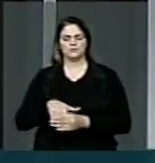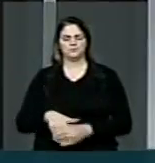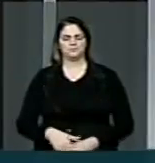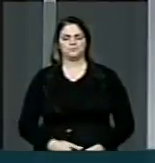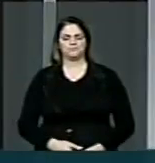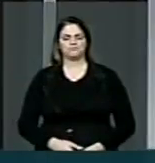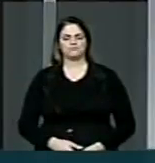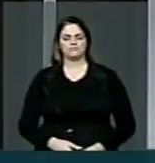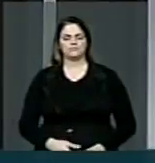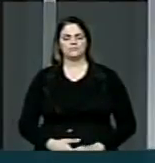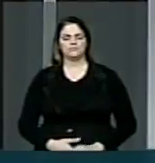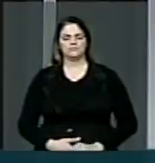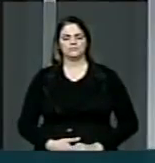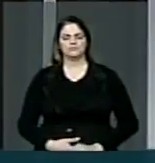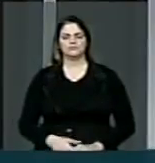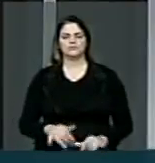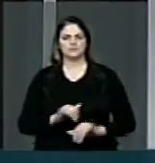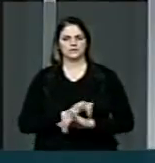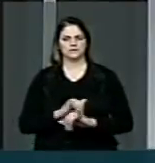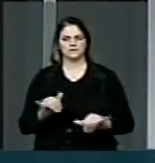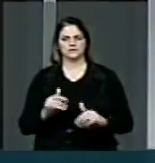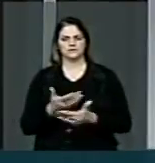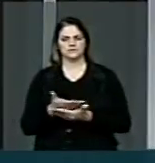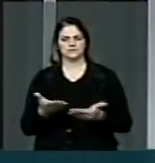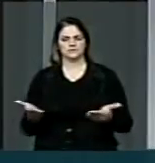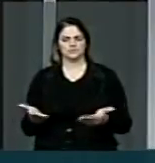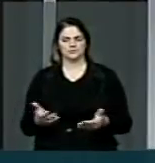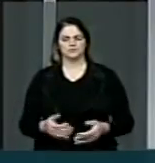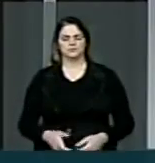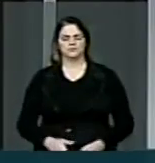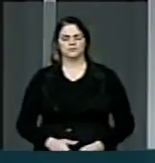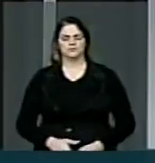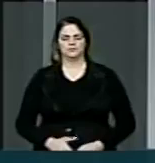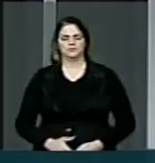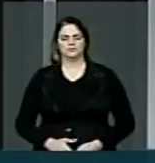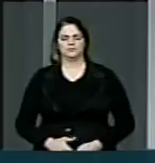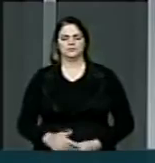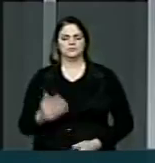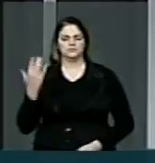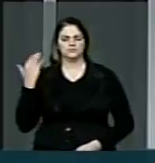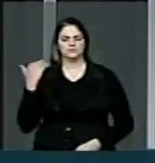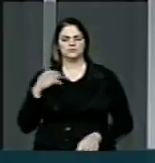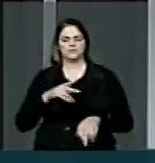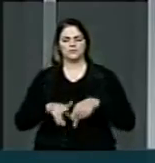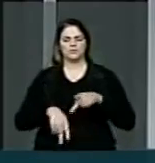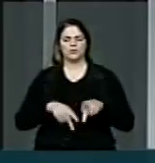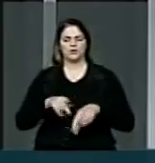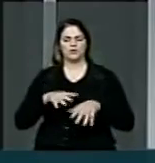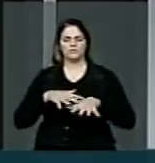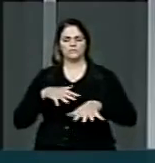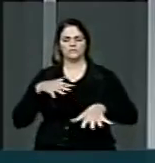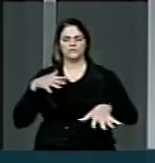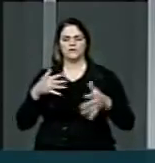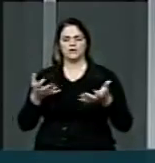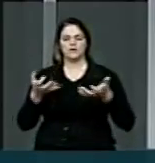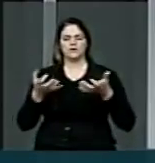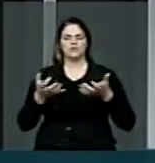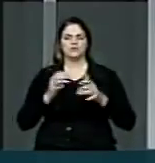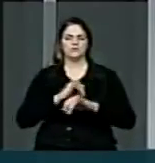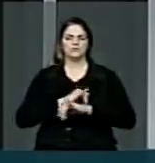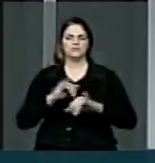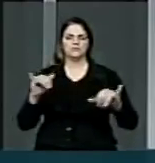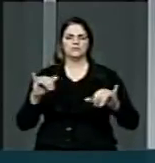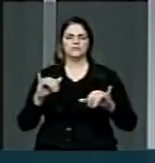senhores deputados e povo brasileiro, o povo mostrou na rua que quer uma reforma eleitoral, uma